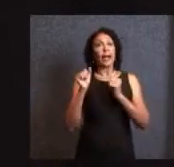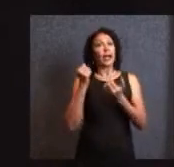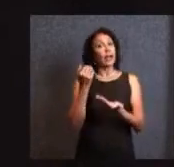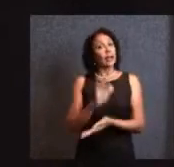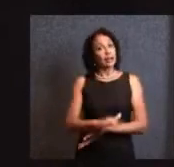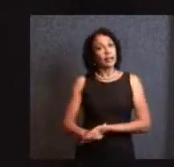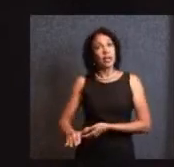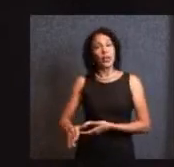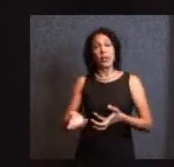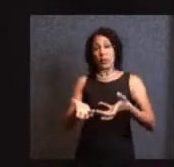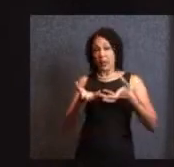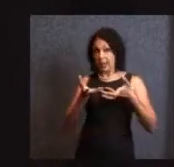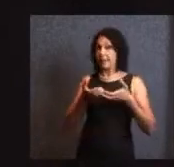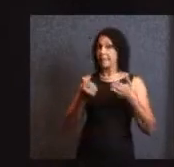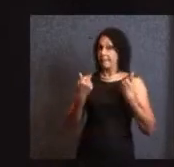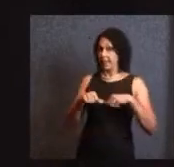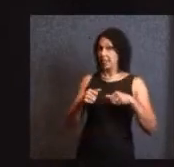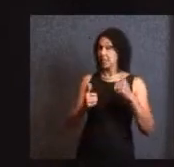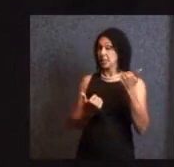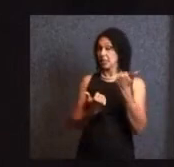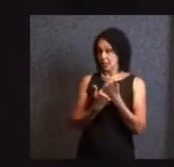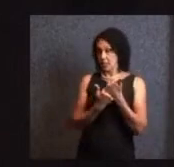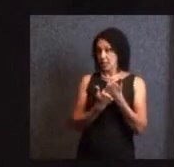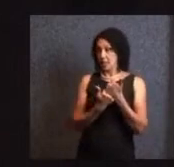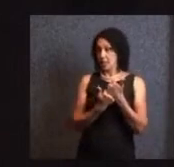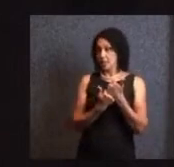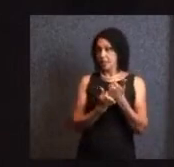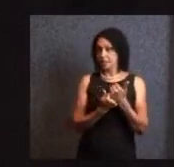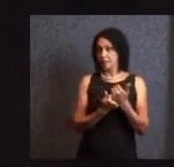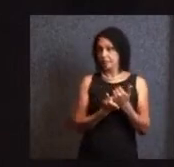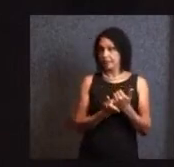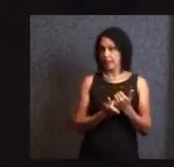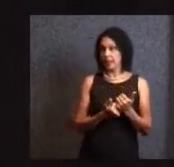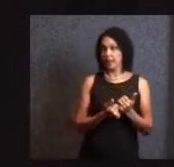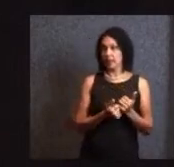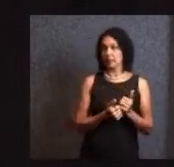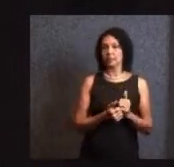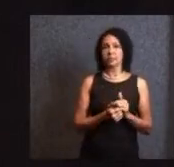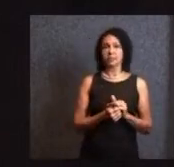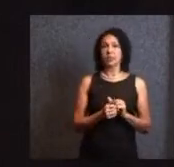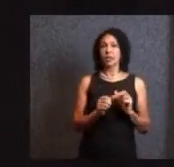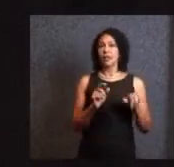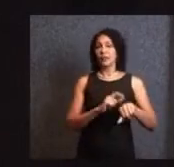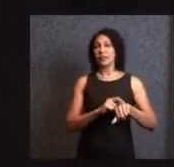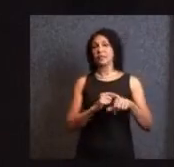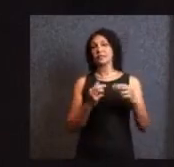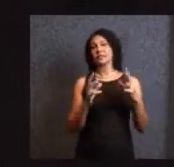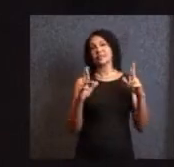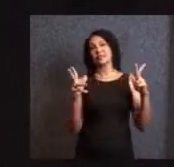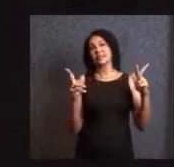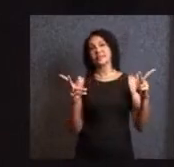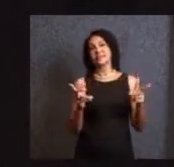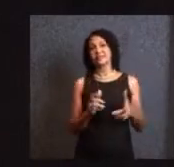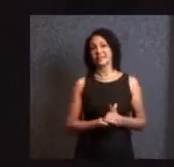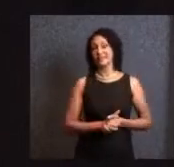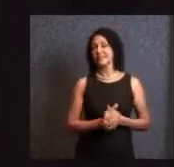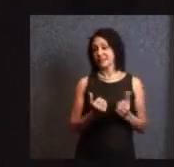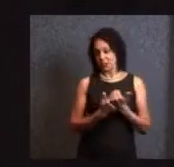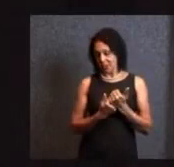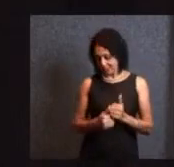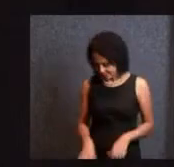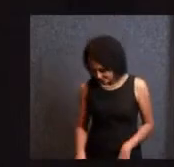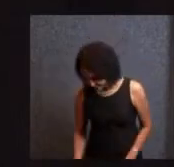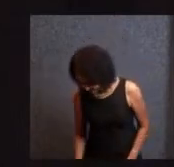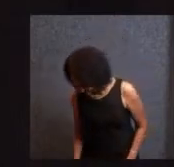requer um formato, uma dinâmica totalmente diferenciada dos demais segmentos. Também